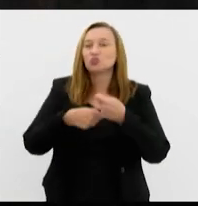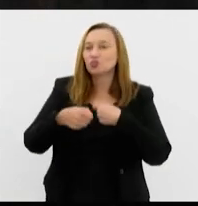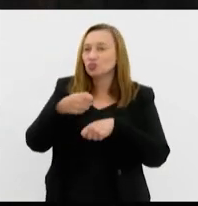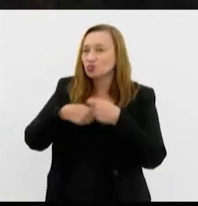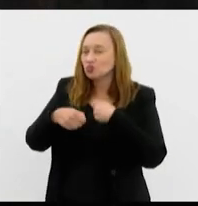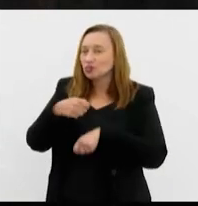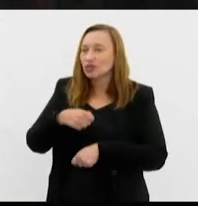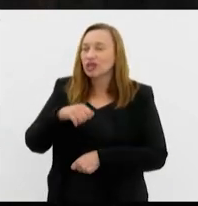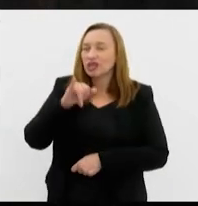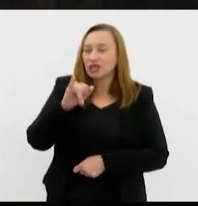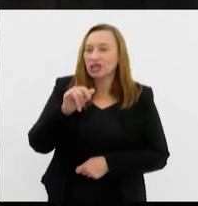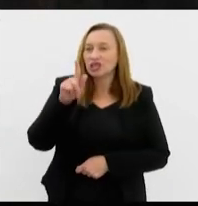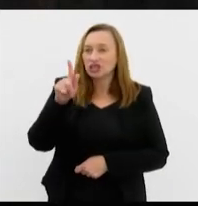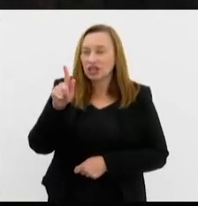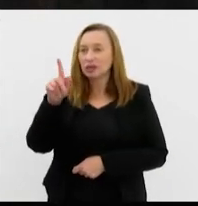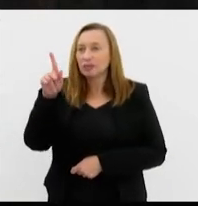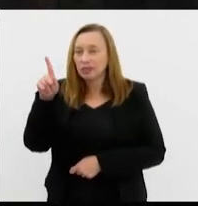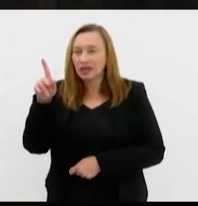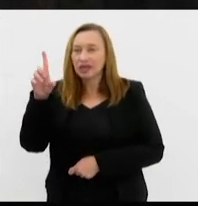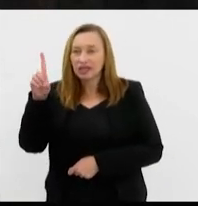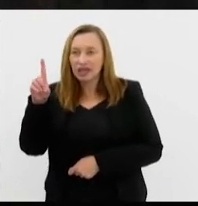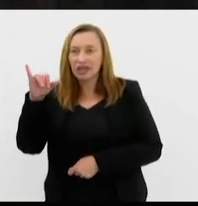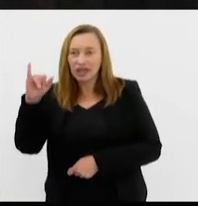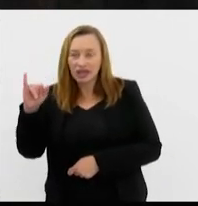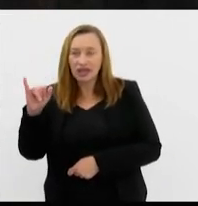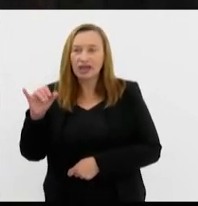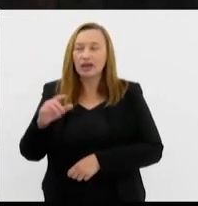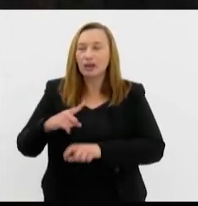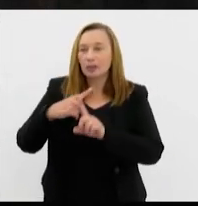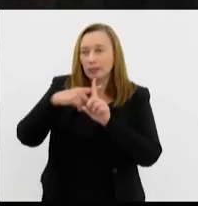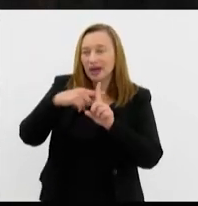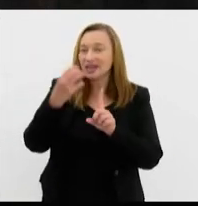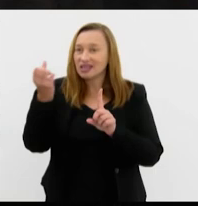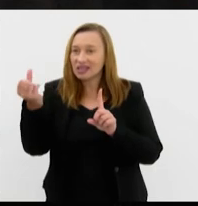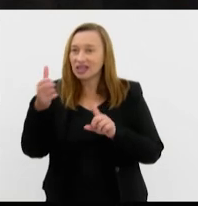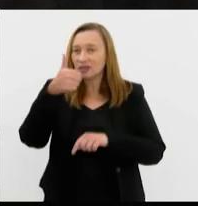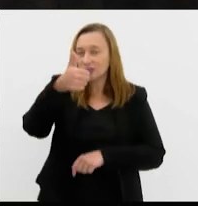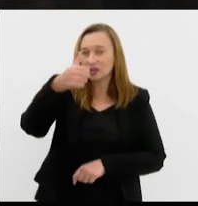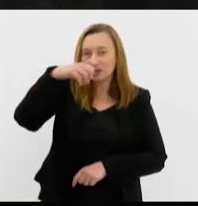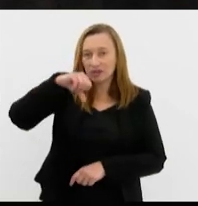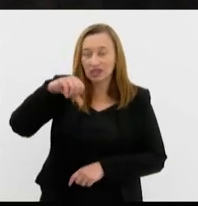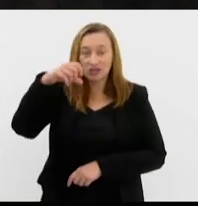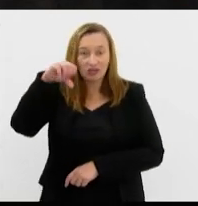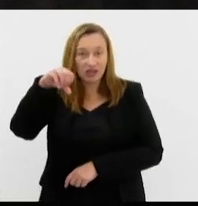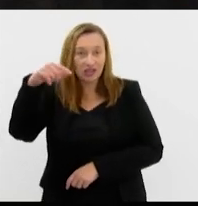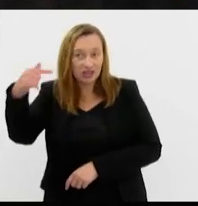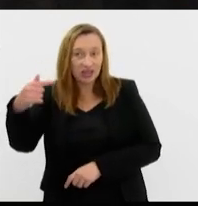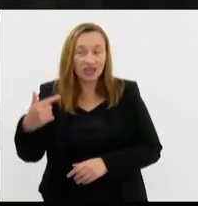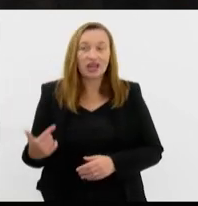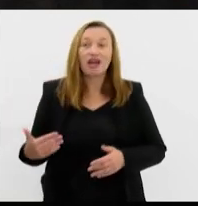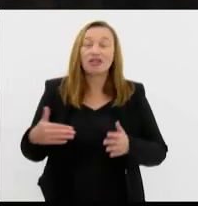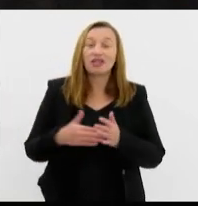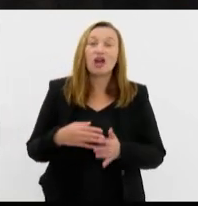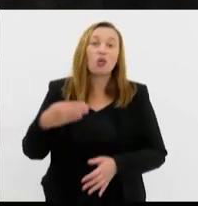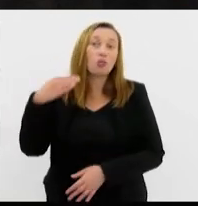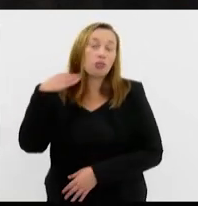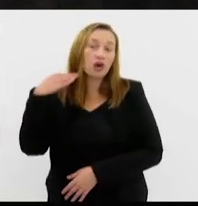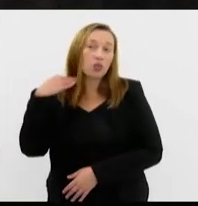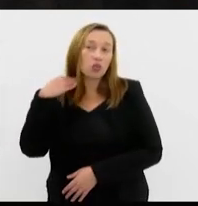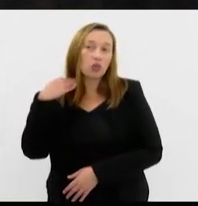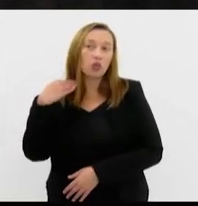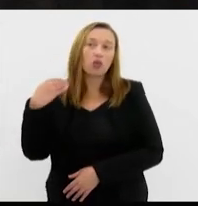do GPDI mais 6, lá em 1997, até mesmo o Banco Mundial,